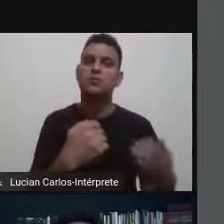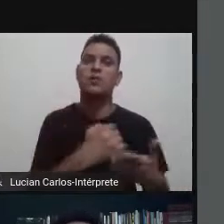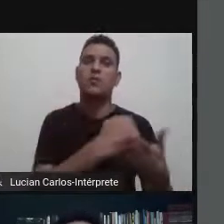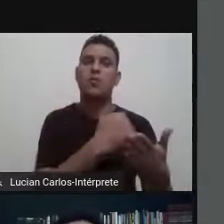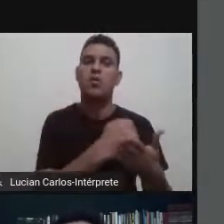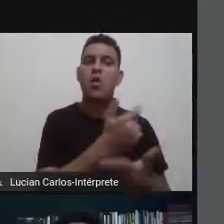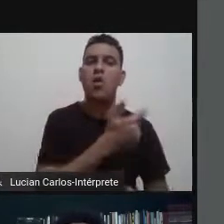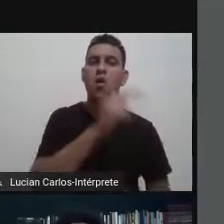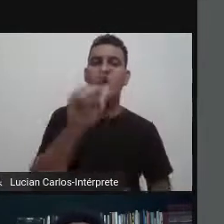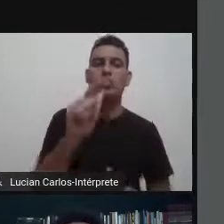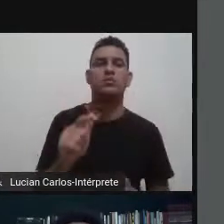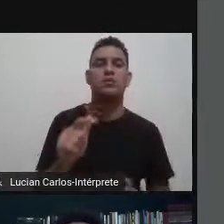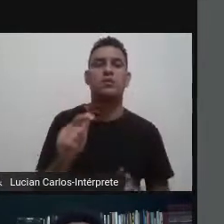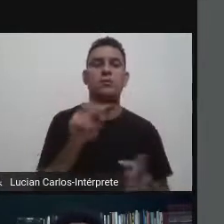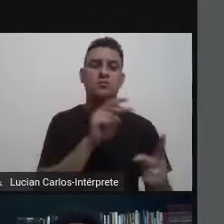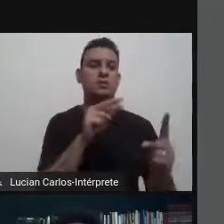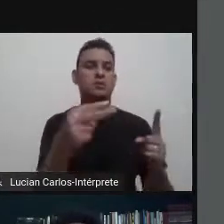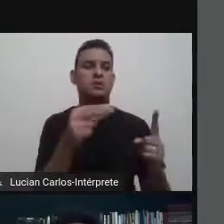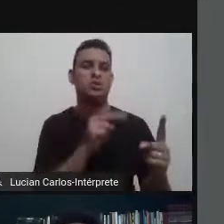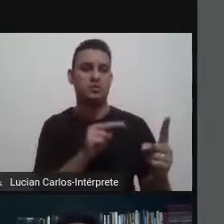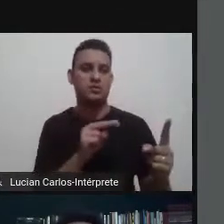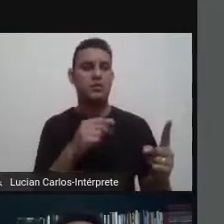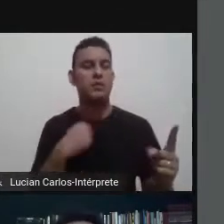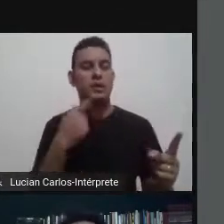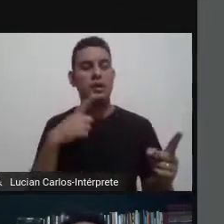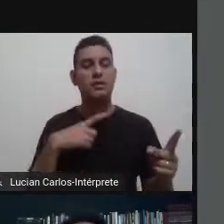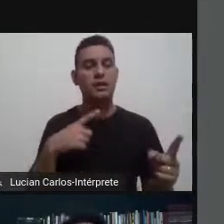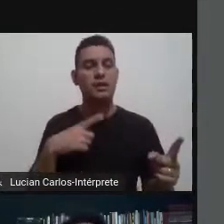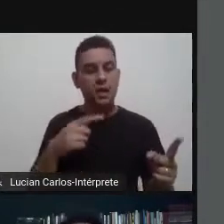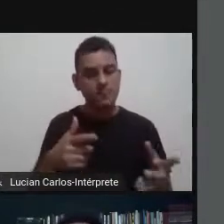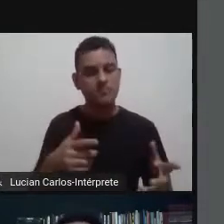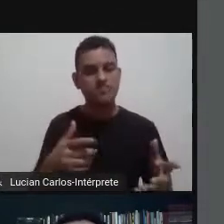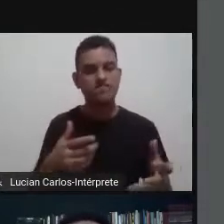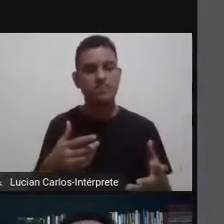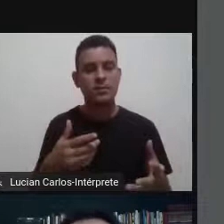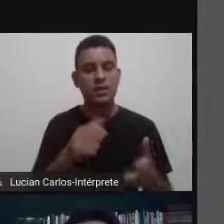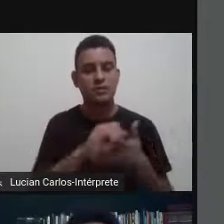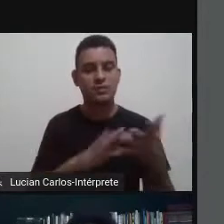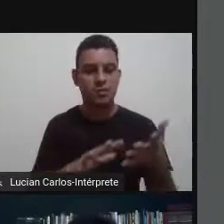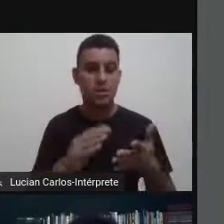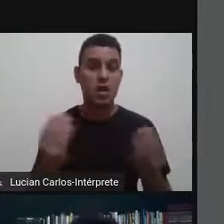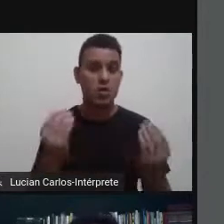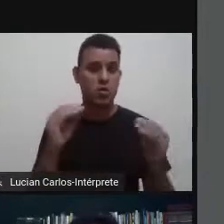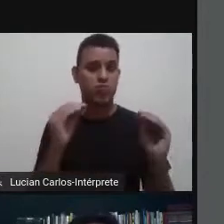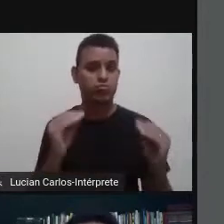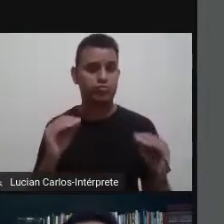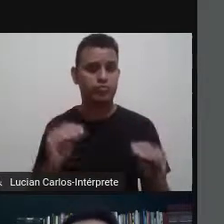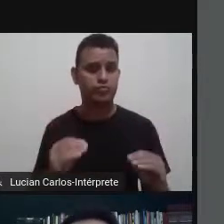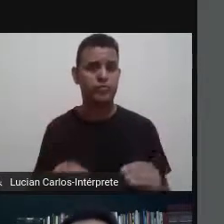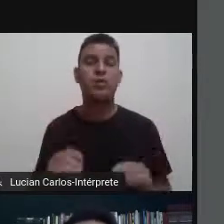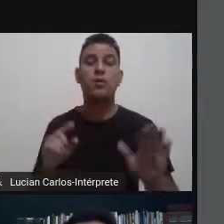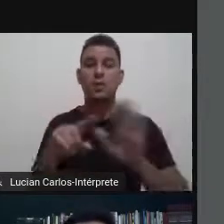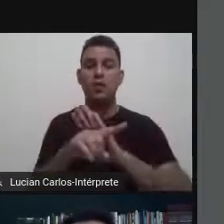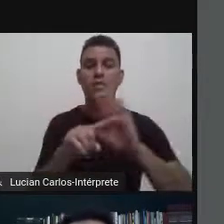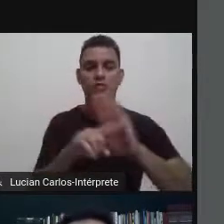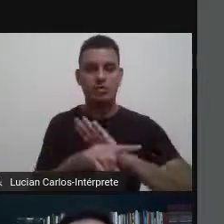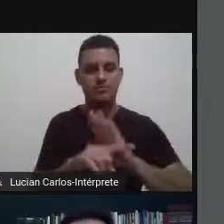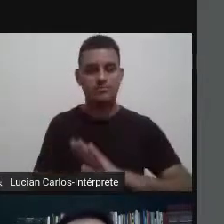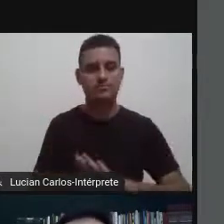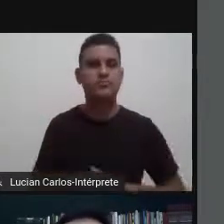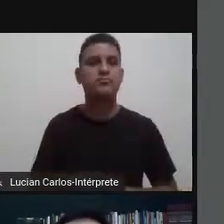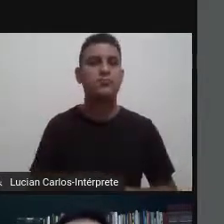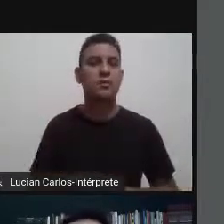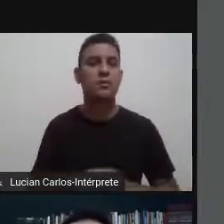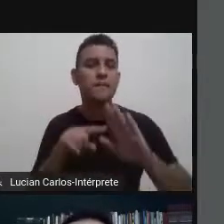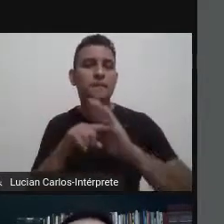outro olhar para que eles pudessem ser atendidos. E aí nós colocamos aqui esse questionário, né, que